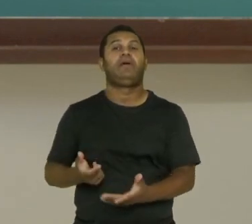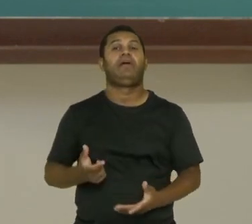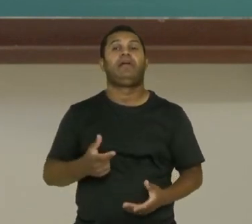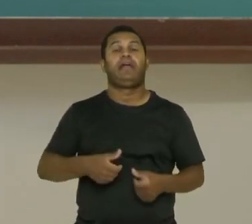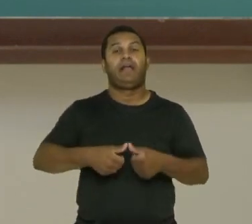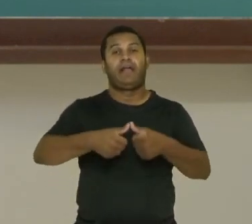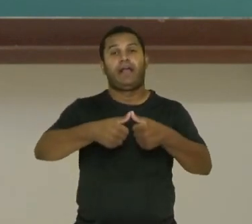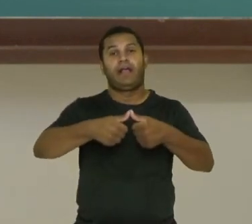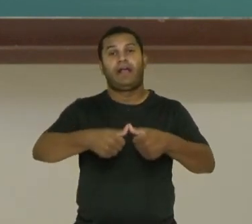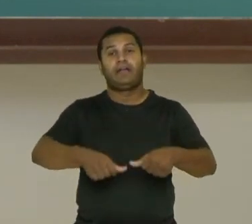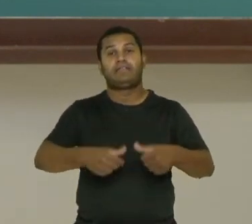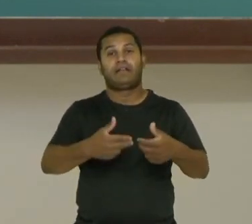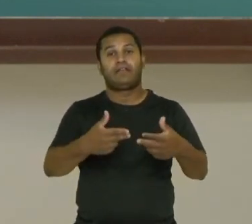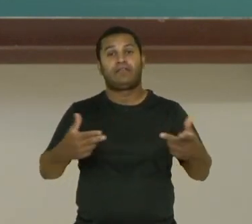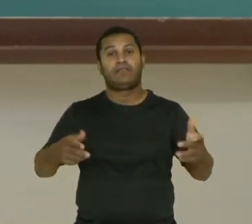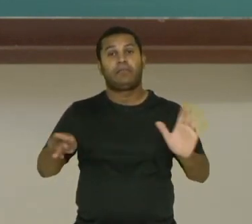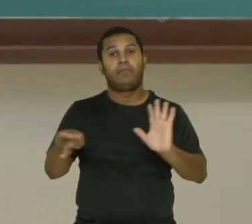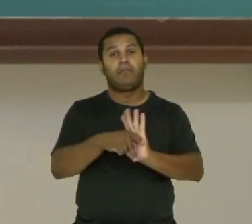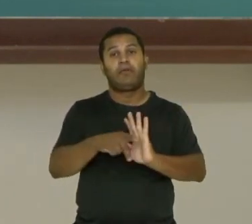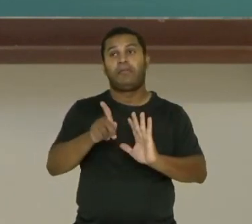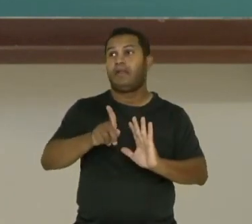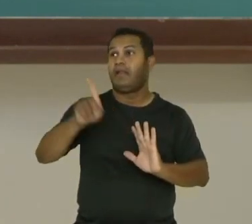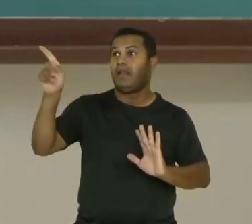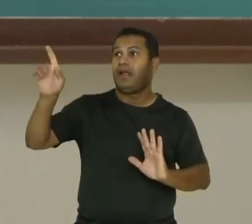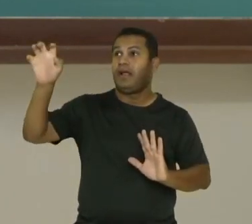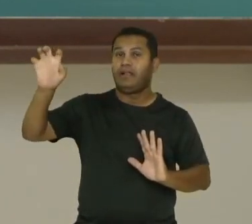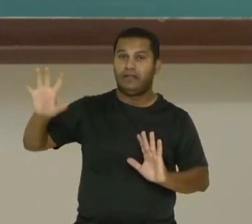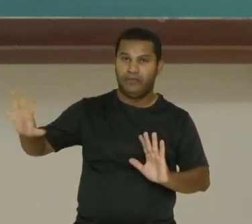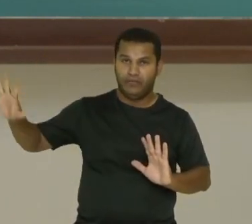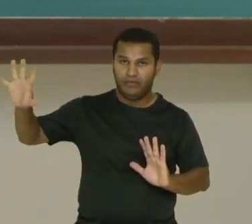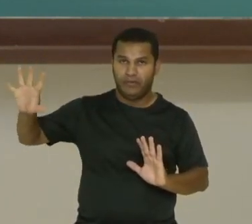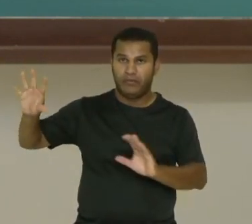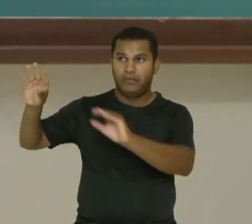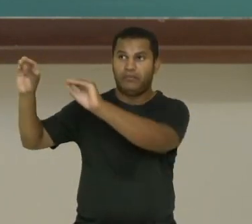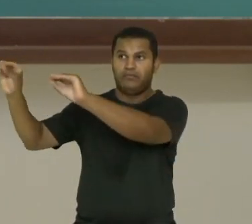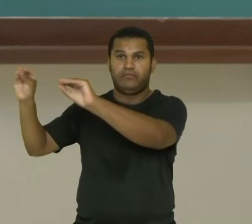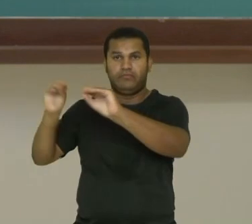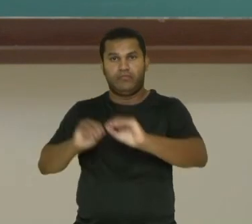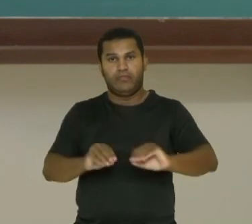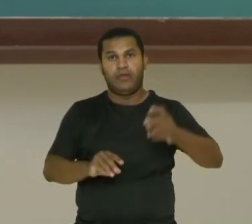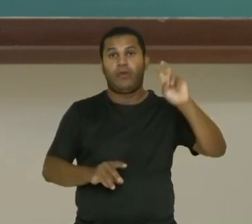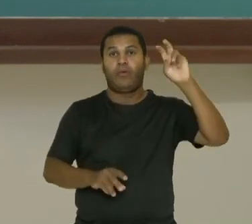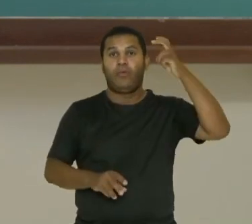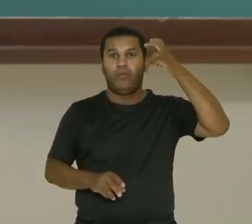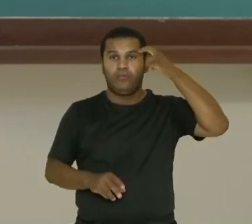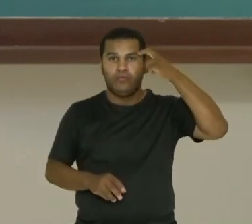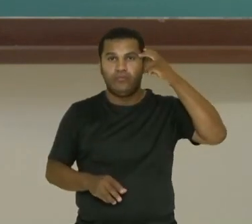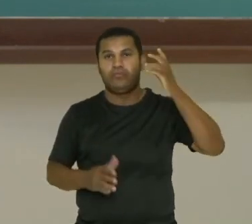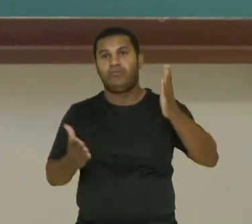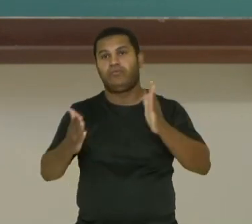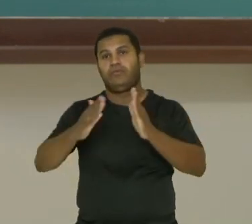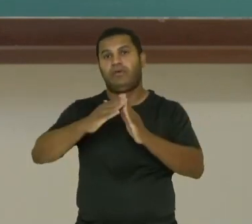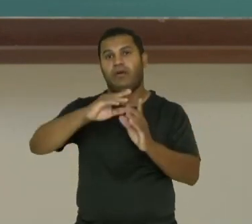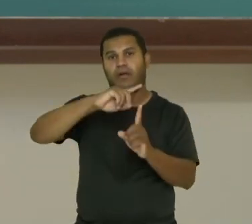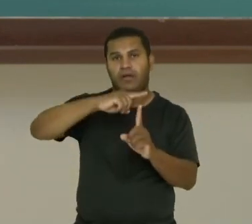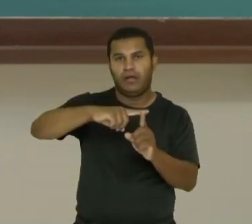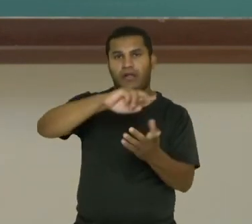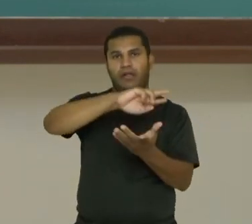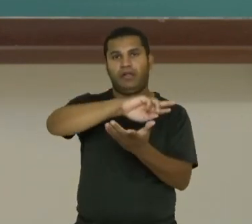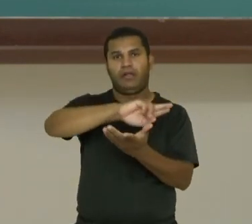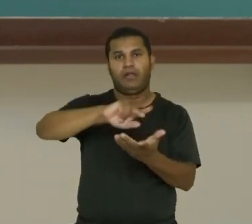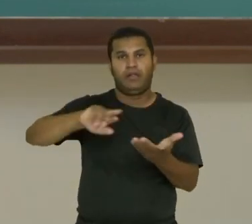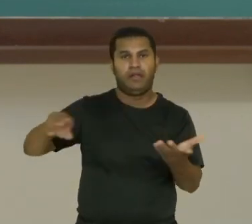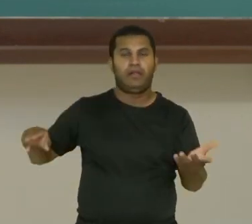pagãos, construindo ali igrejas católicas, igrejas cristãs, trazendo o simbolismo do cristianismo, né? E dessa forma eles